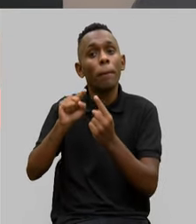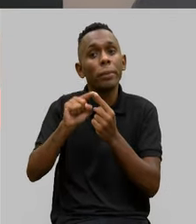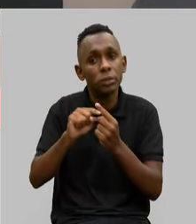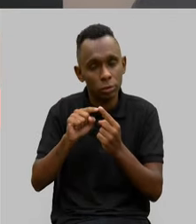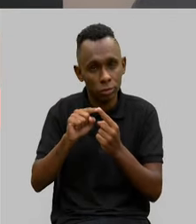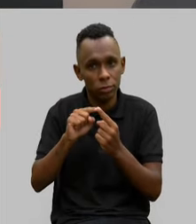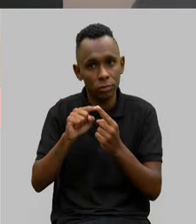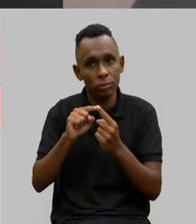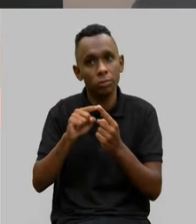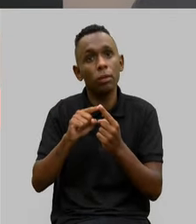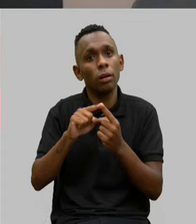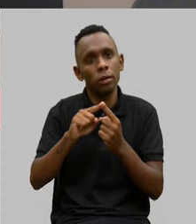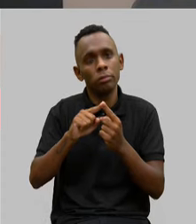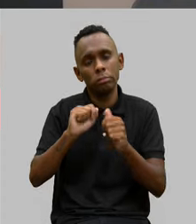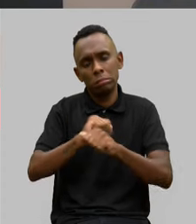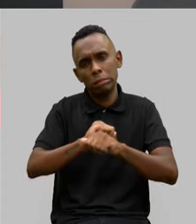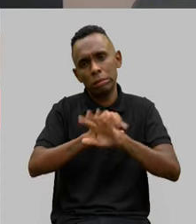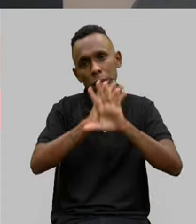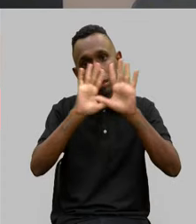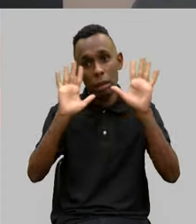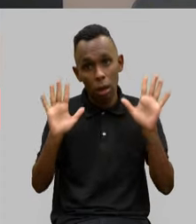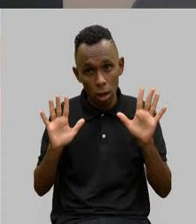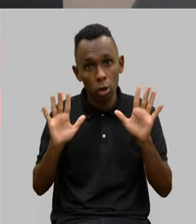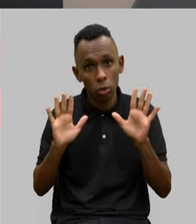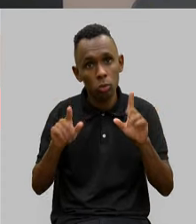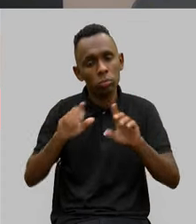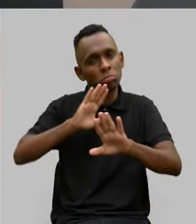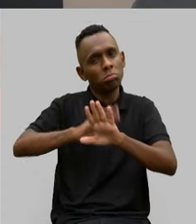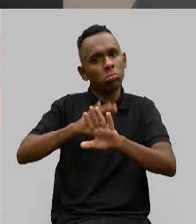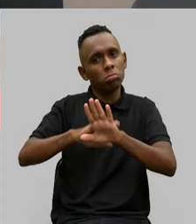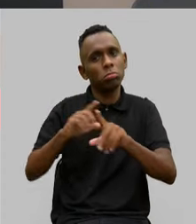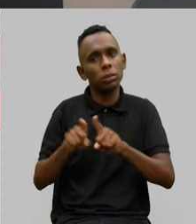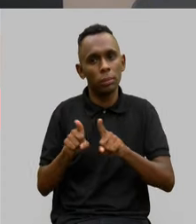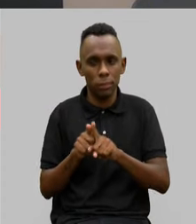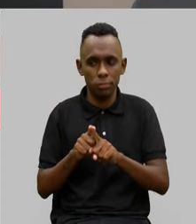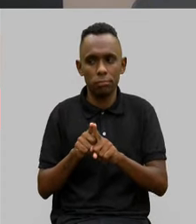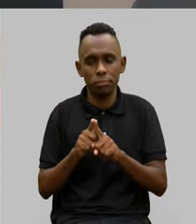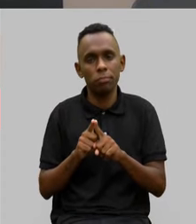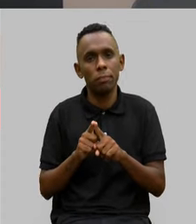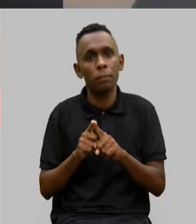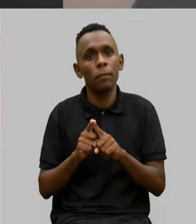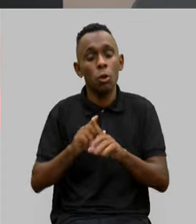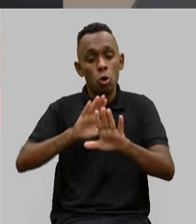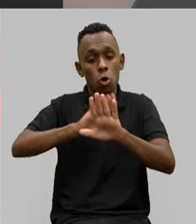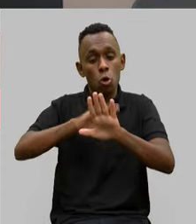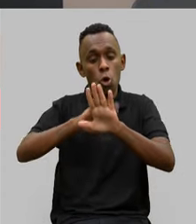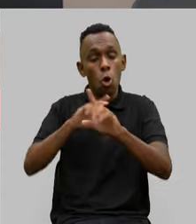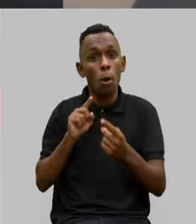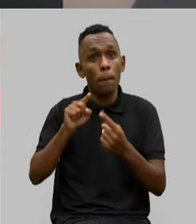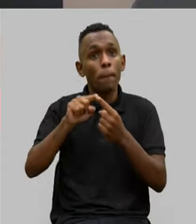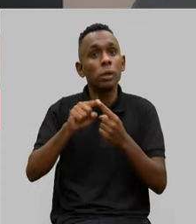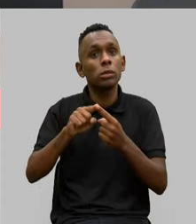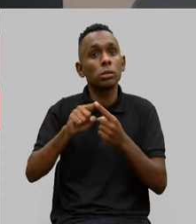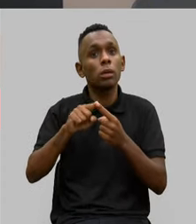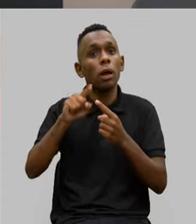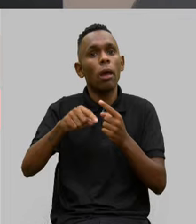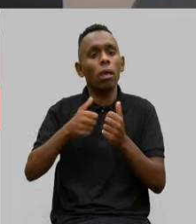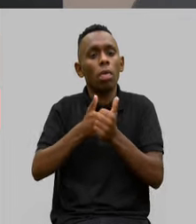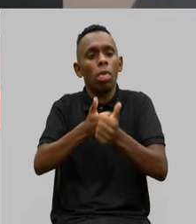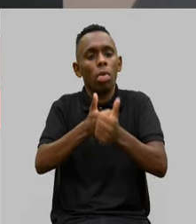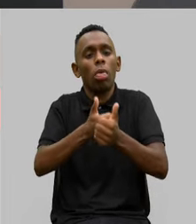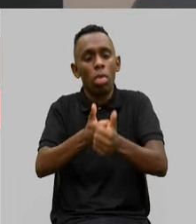objetivo declarado e o oculto o oculto foi perseguir